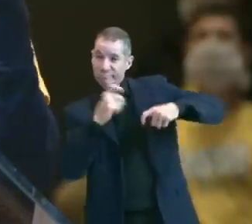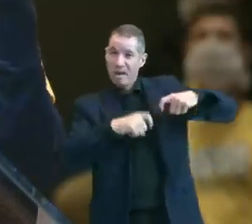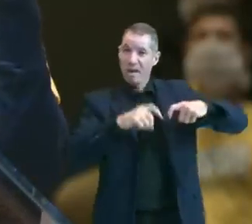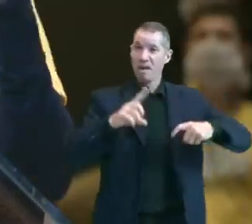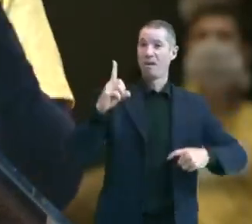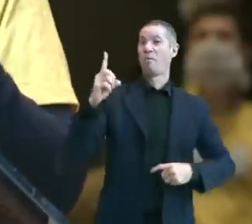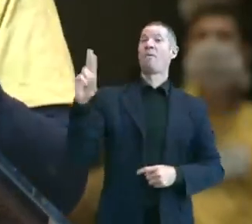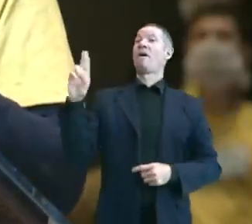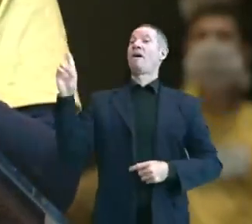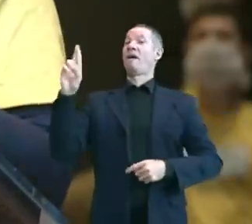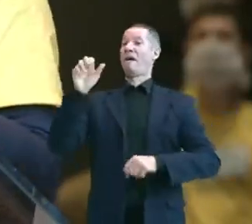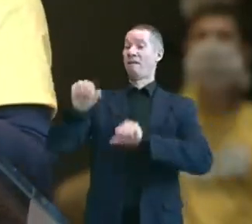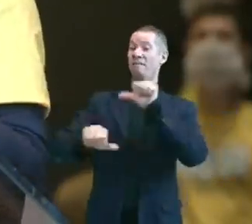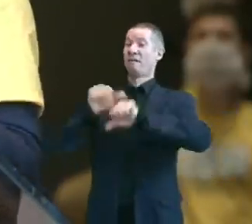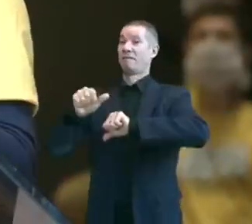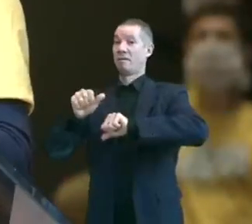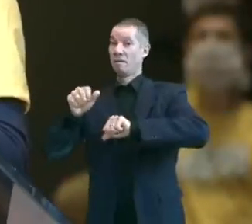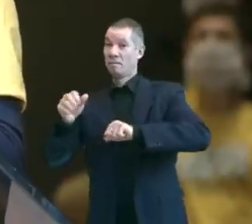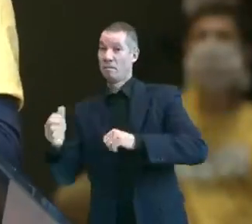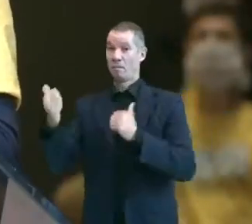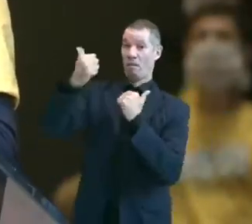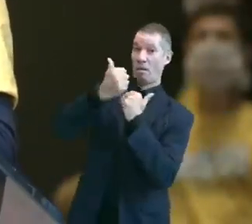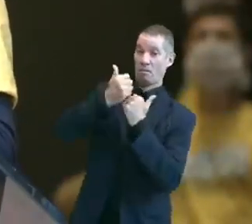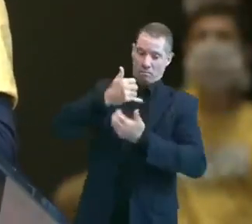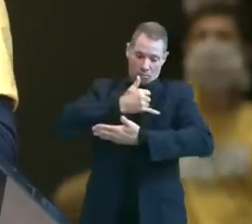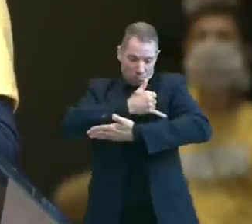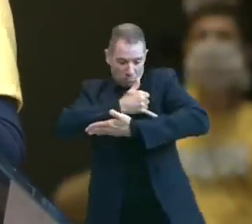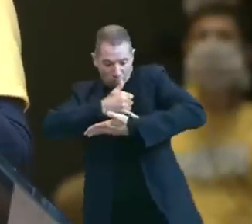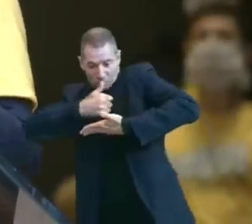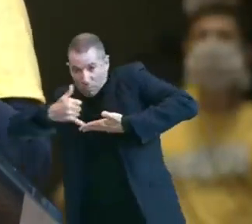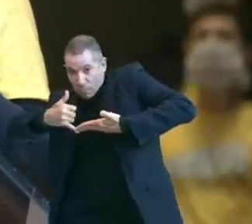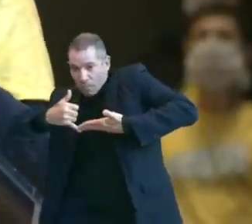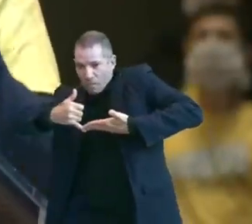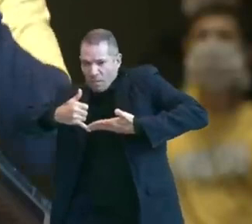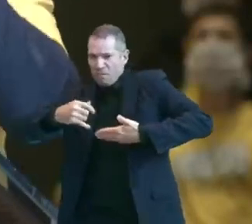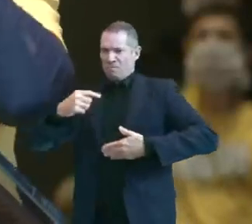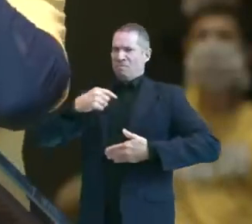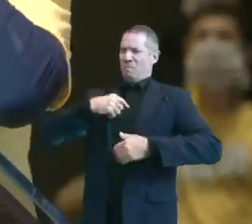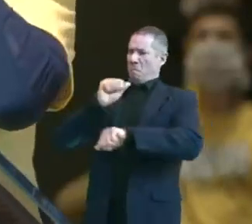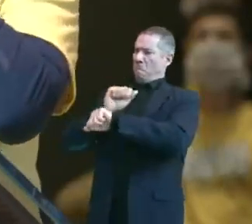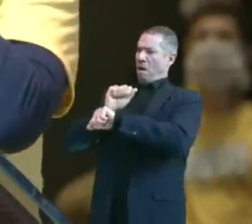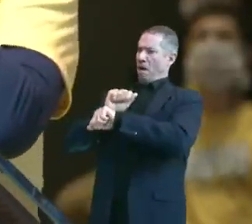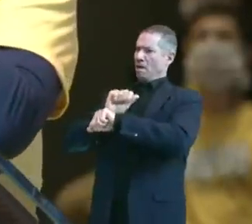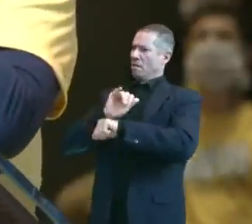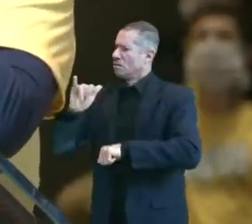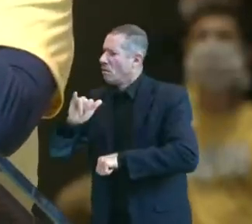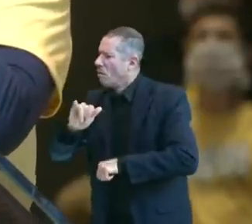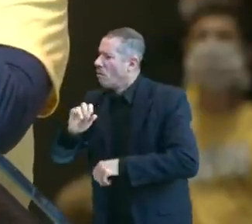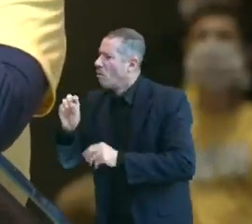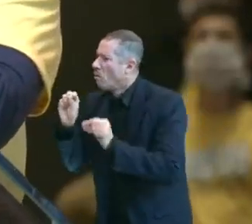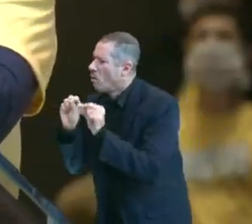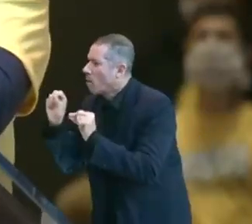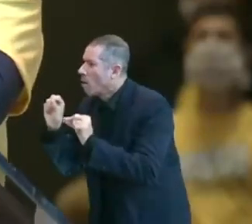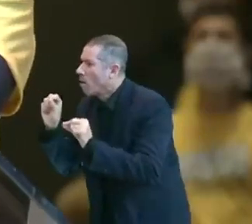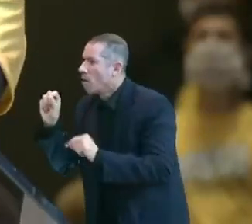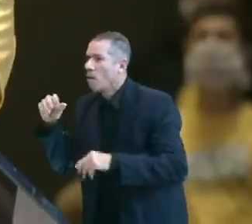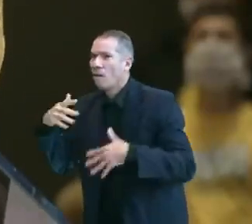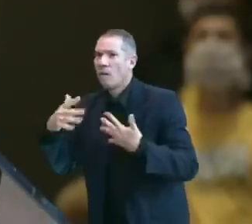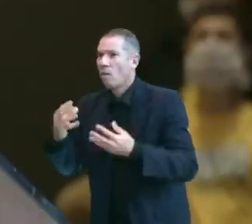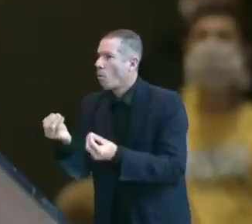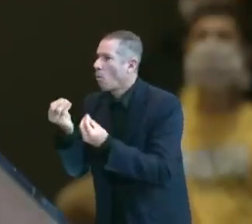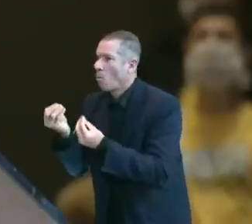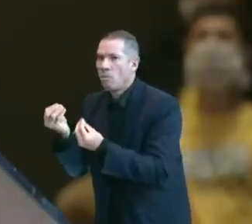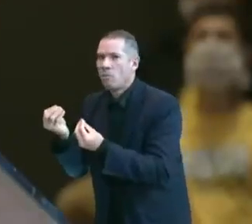um real para usar drogas. E aí eu parei e eu disse, oi?